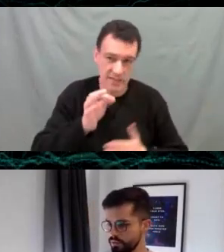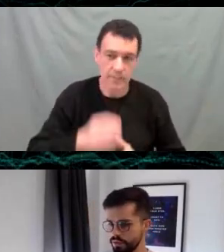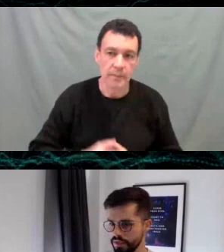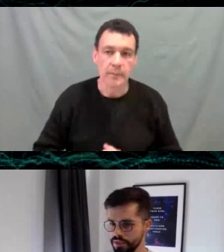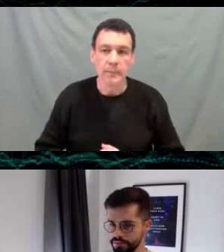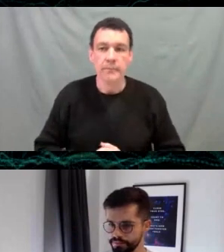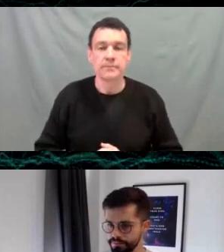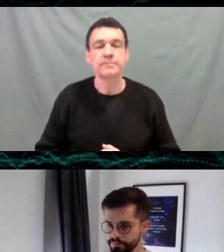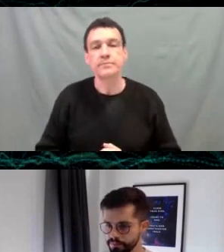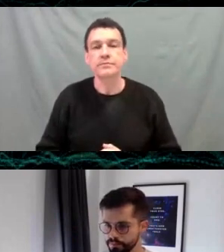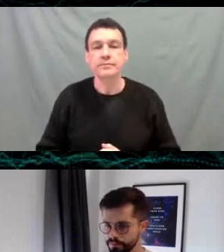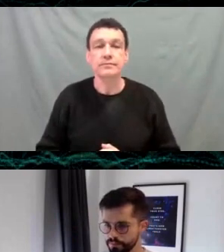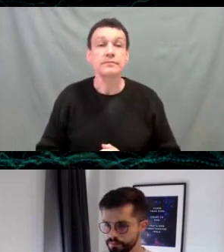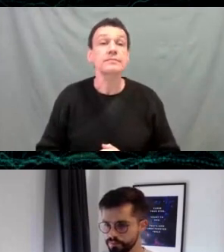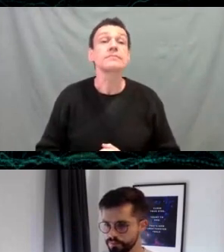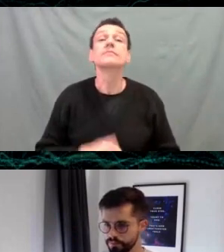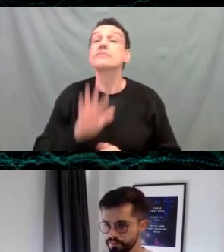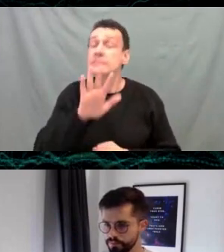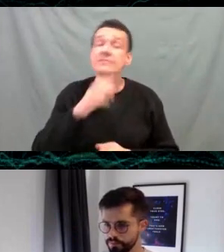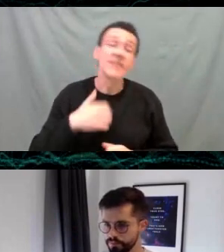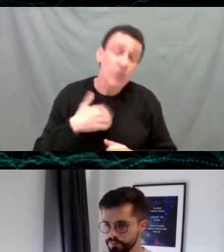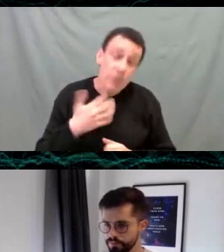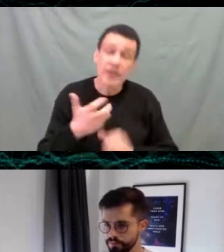destruído que eu acho que o mais importante é